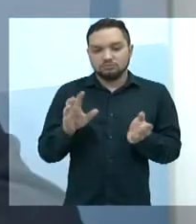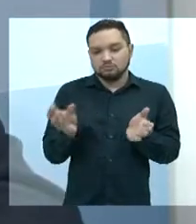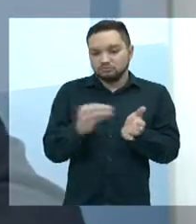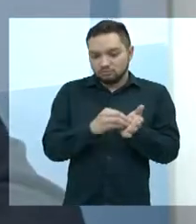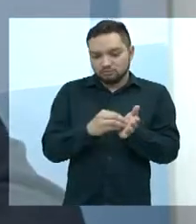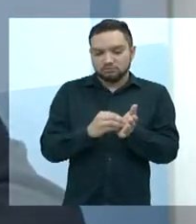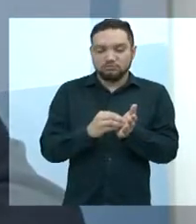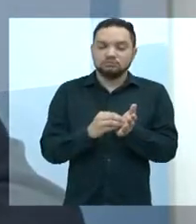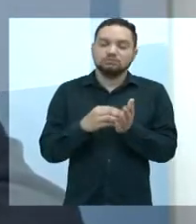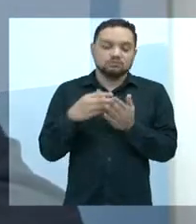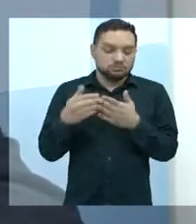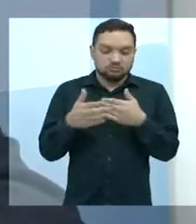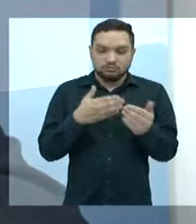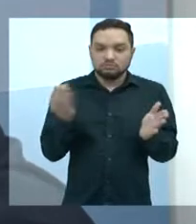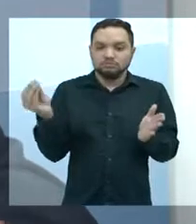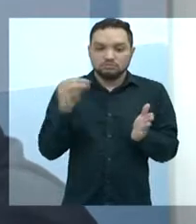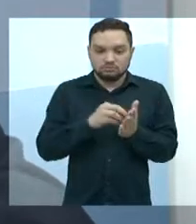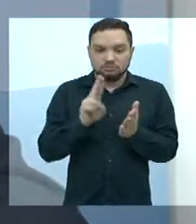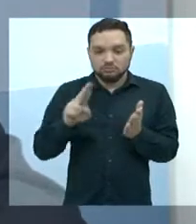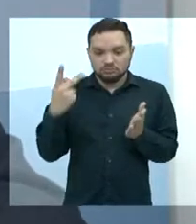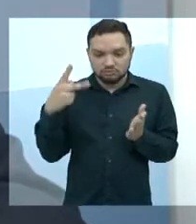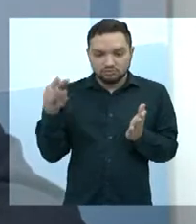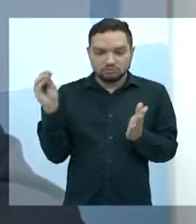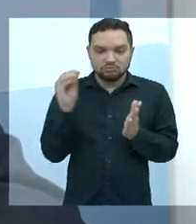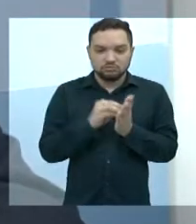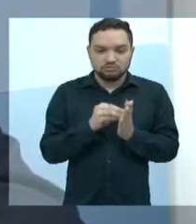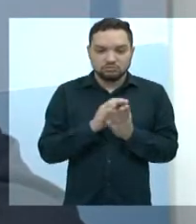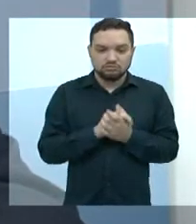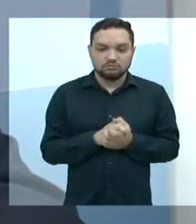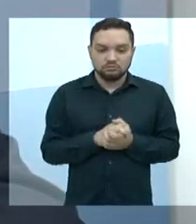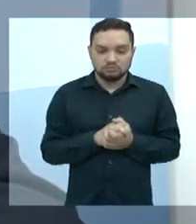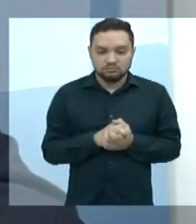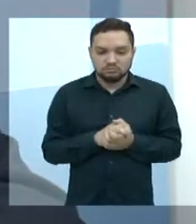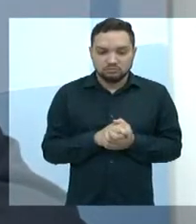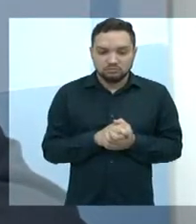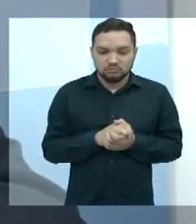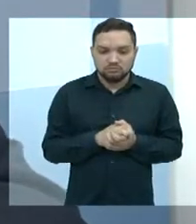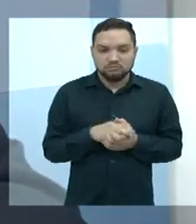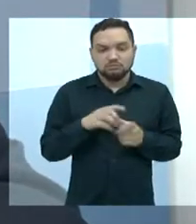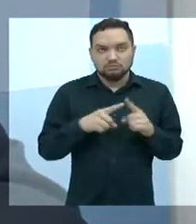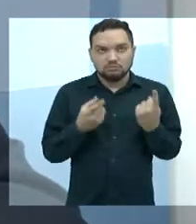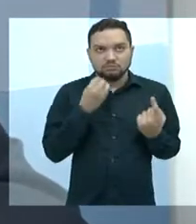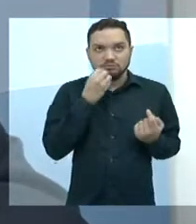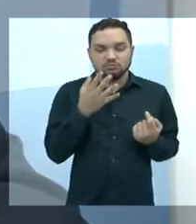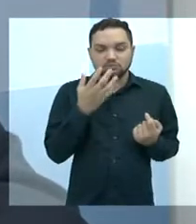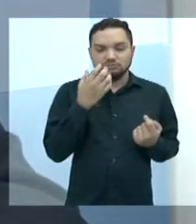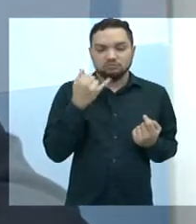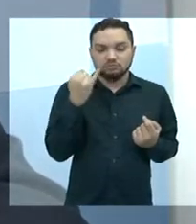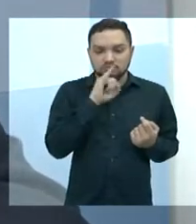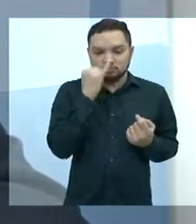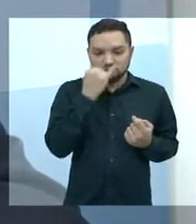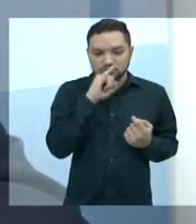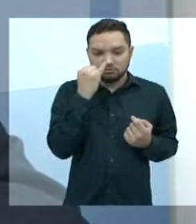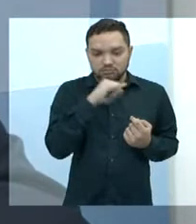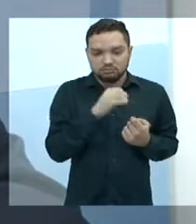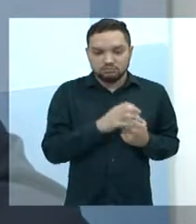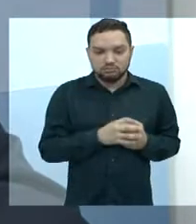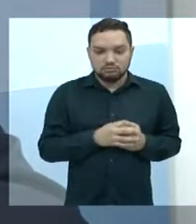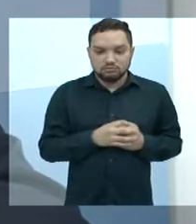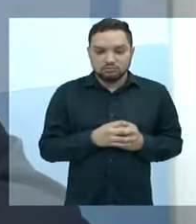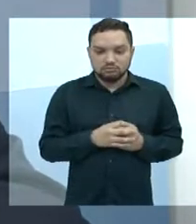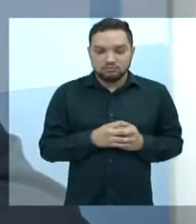aqui. E está aí a energia elétrica na sua rua? Na sua casa, né? No seu poço,